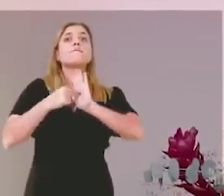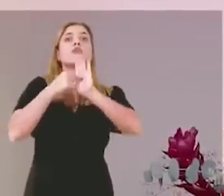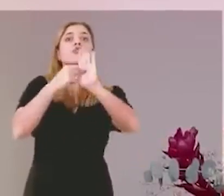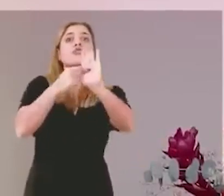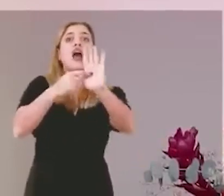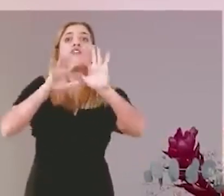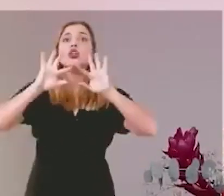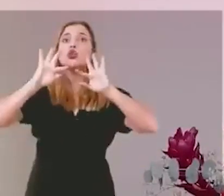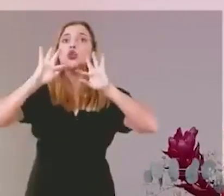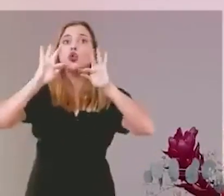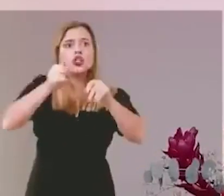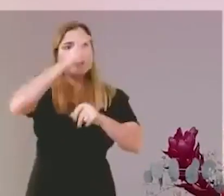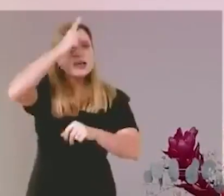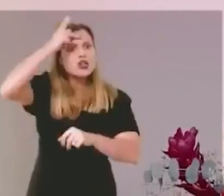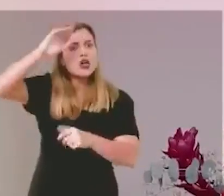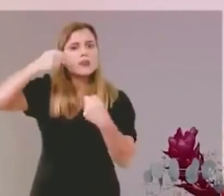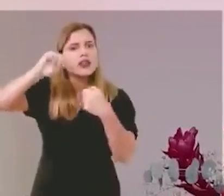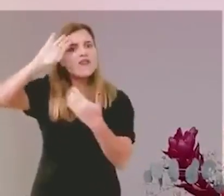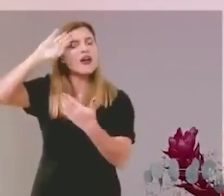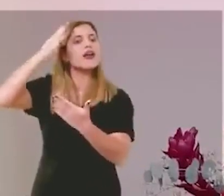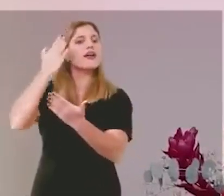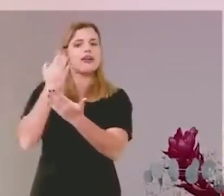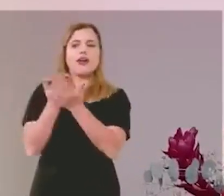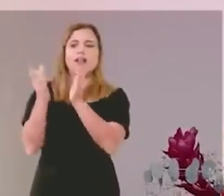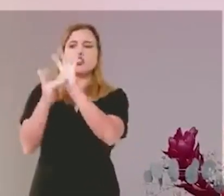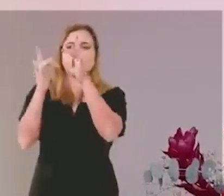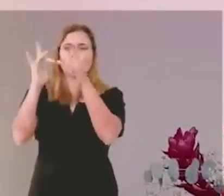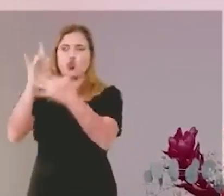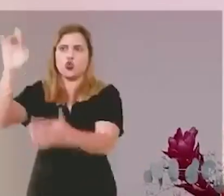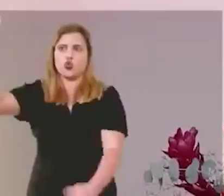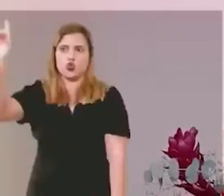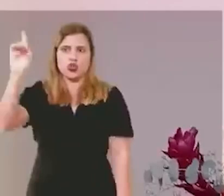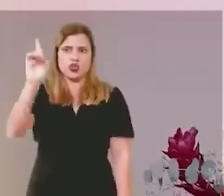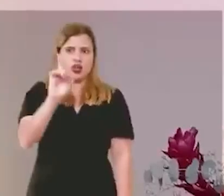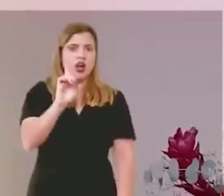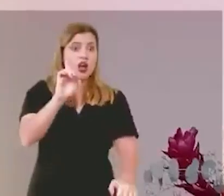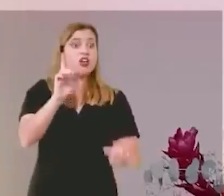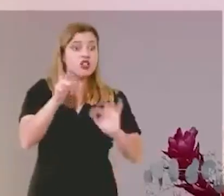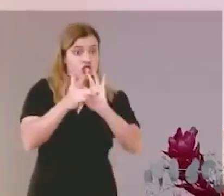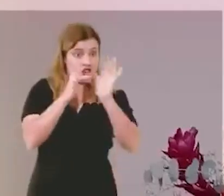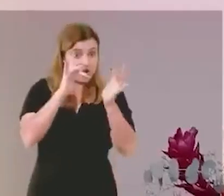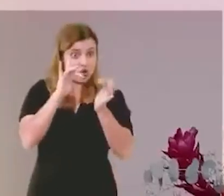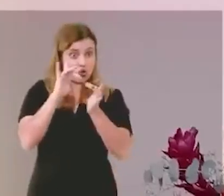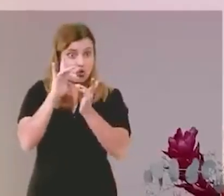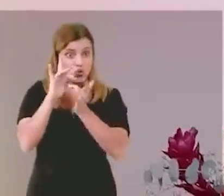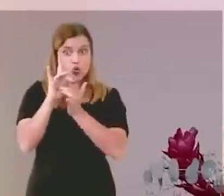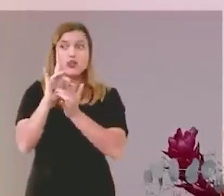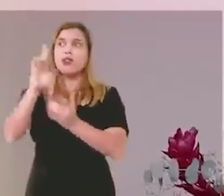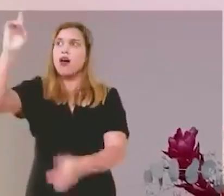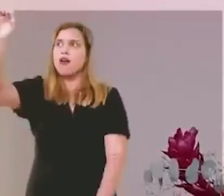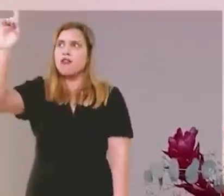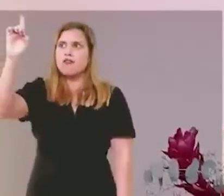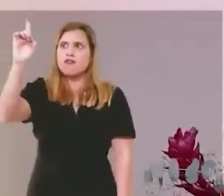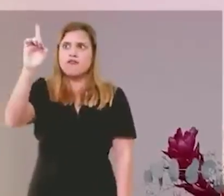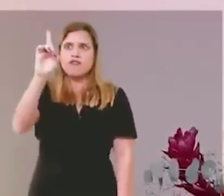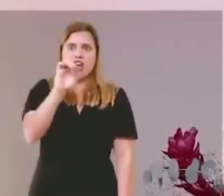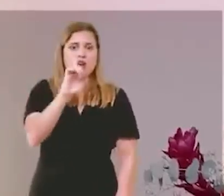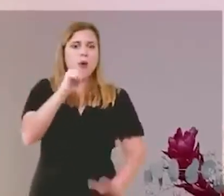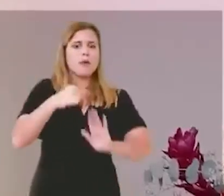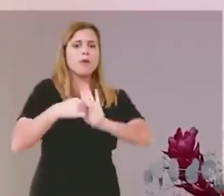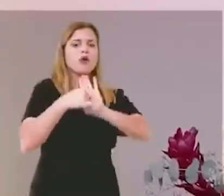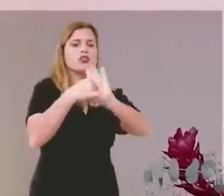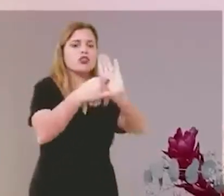todos virem a crer por intermédio dele. Ele não era luz, mas veio para testificar da luz, a